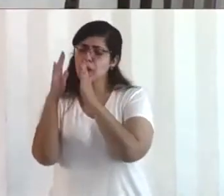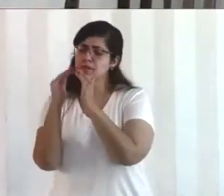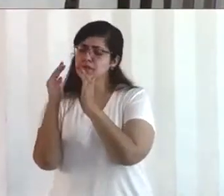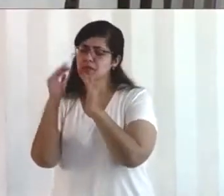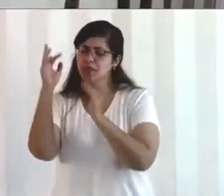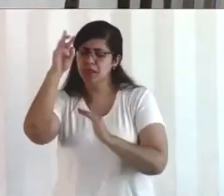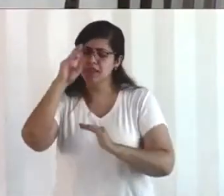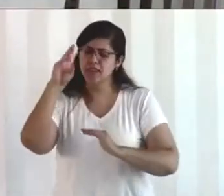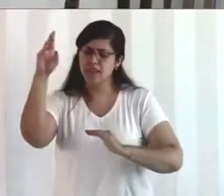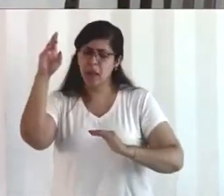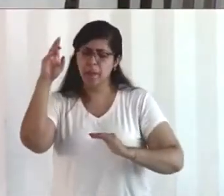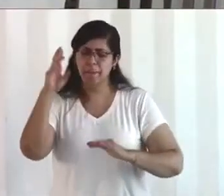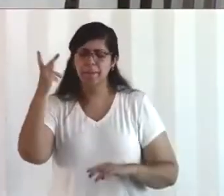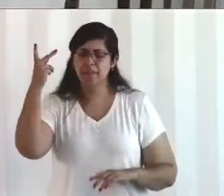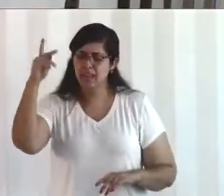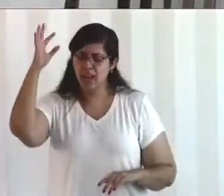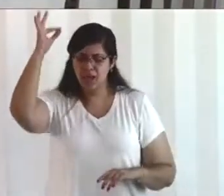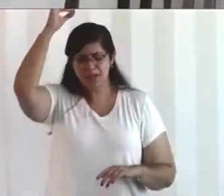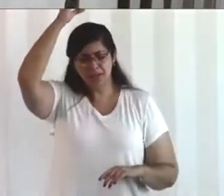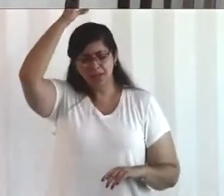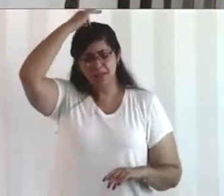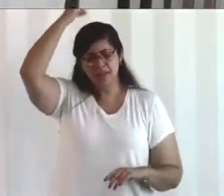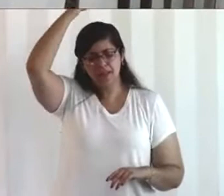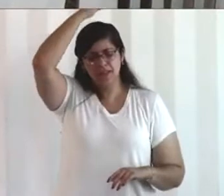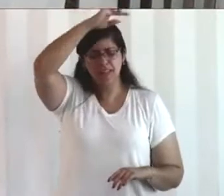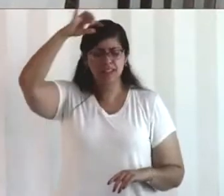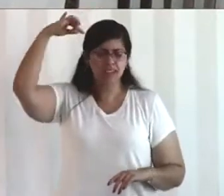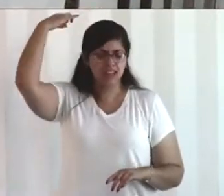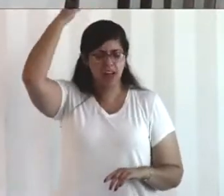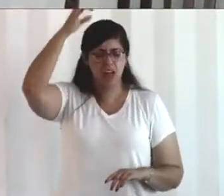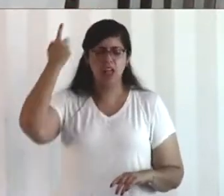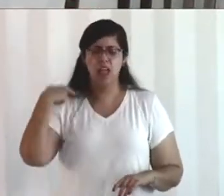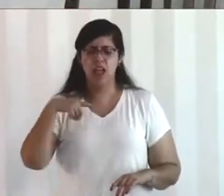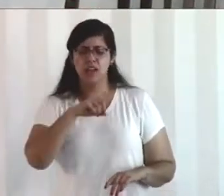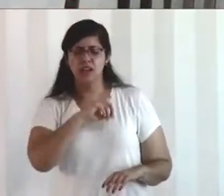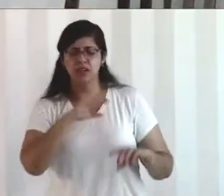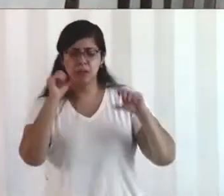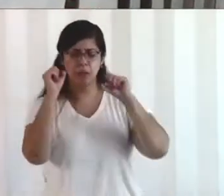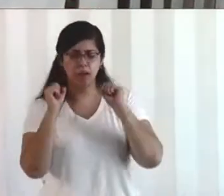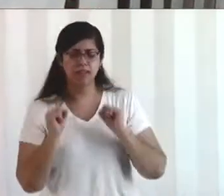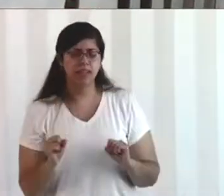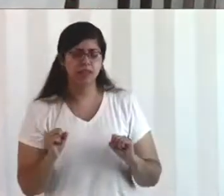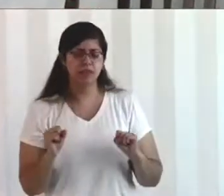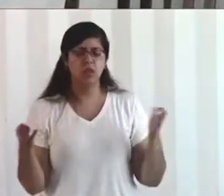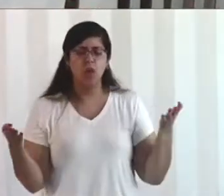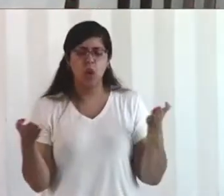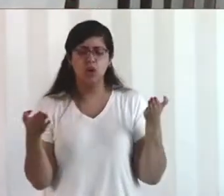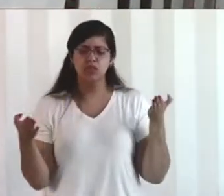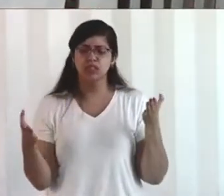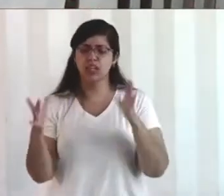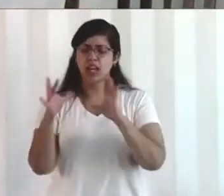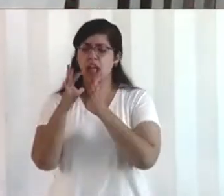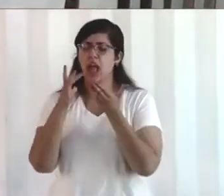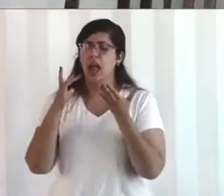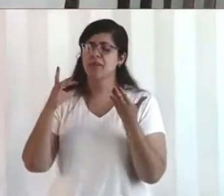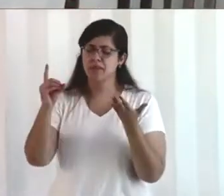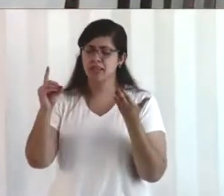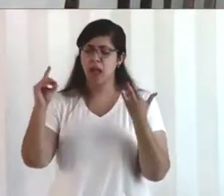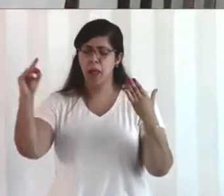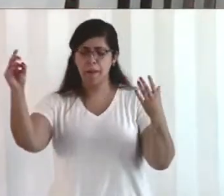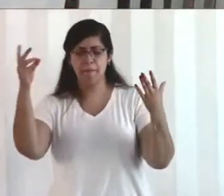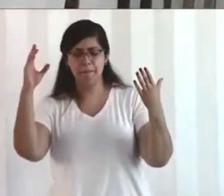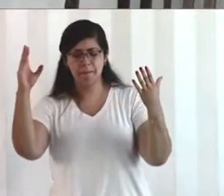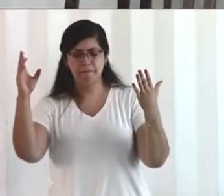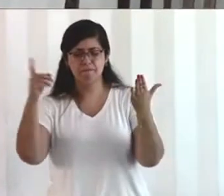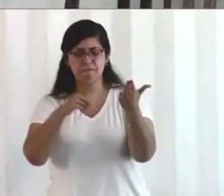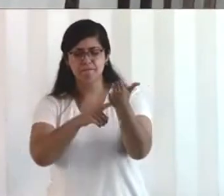Espírito, aquele mesmo que permitiu que esta Escritura estivesse aqui hoje, que ele ilumine o nosso